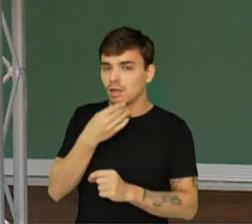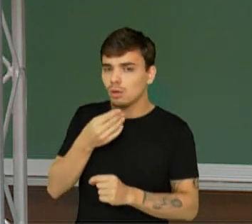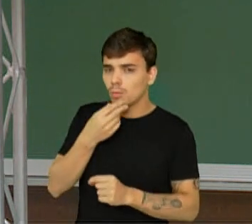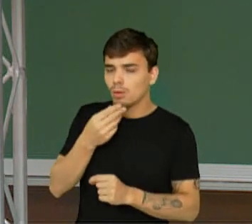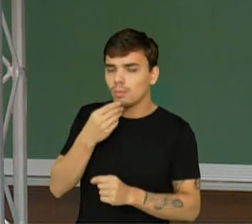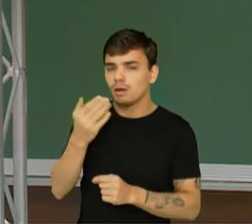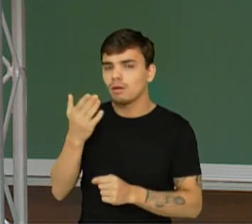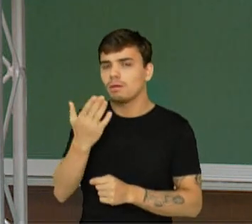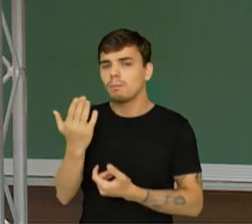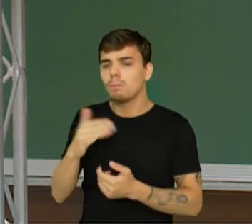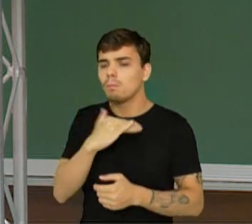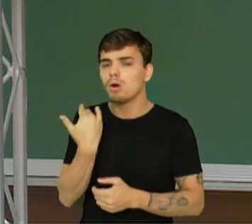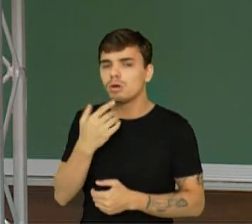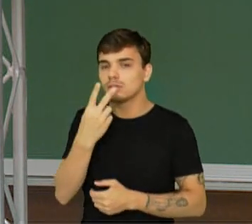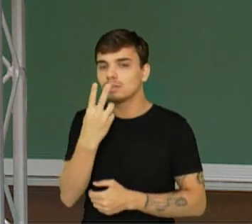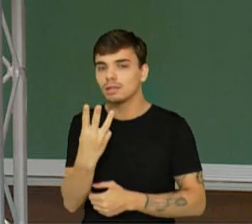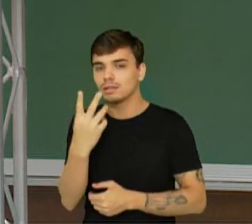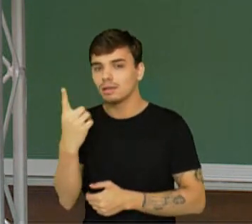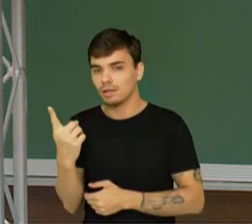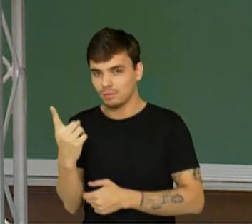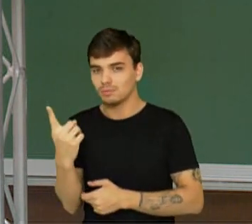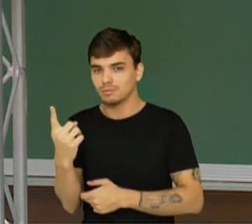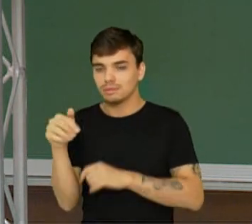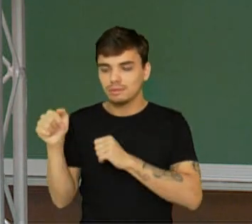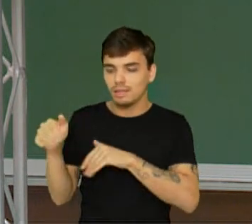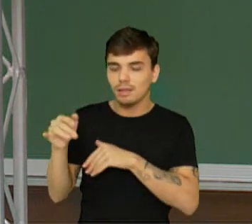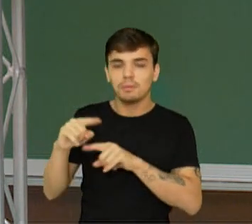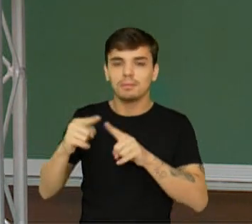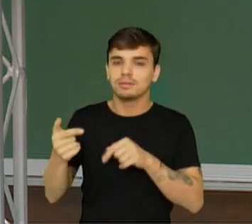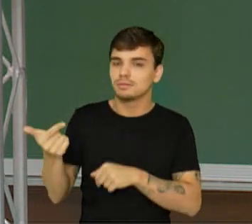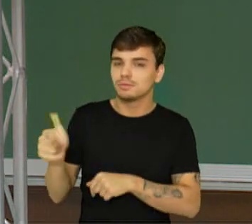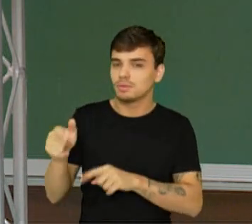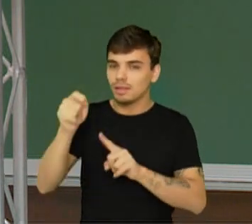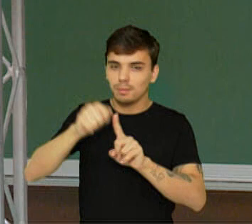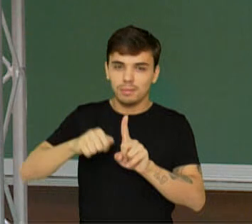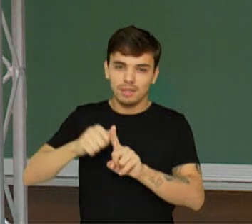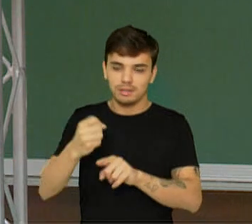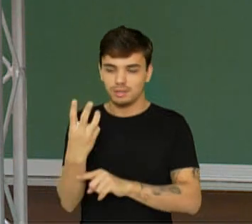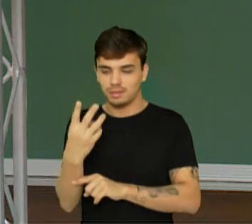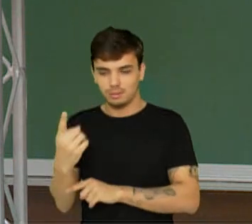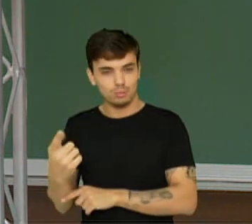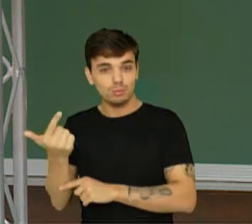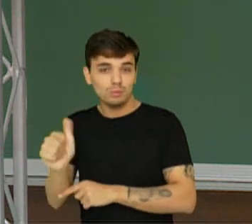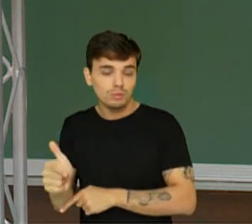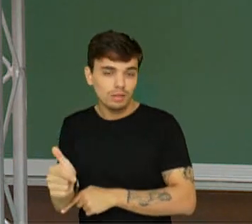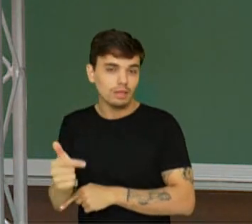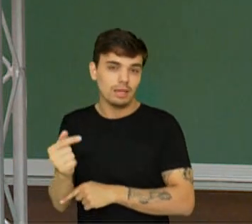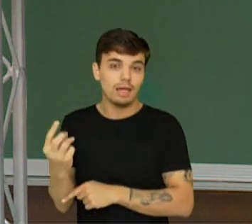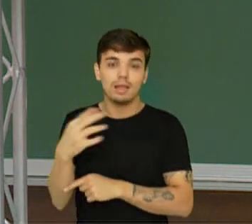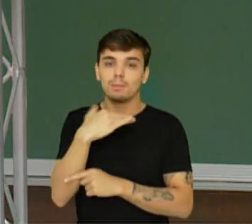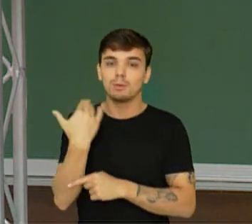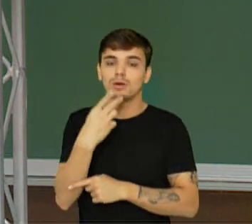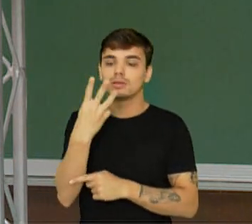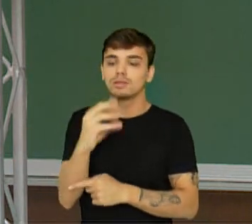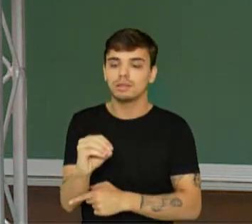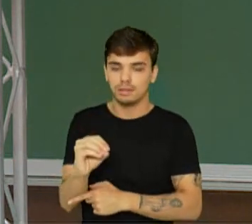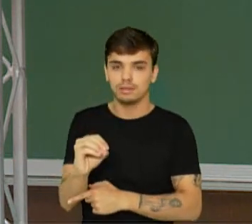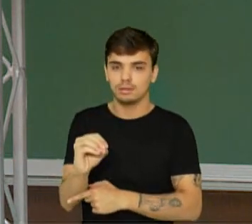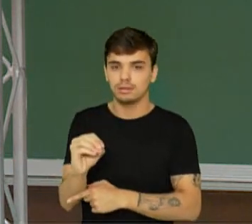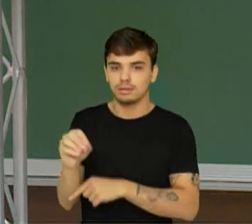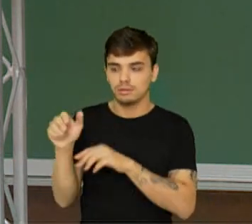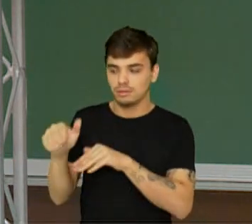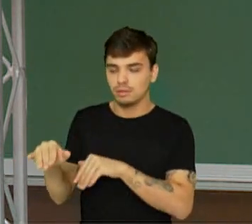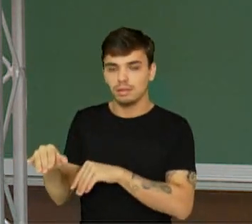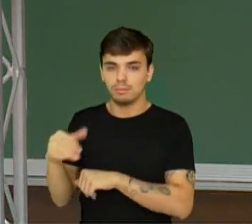faleceu dia 31 de setembro. Imagine, nem tem 31 o mês de setembro, não tem o dia 31. Ele faleceu 30 de setembro, aos